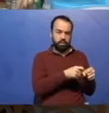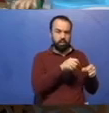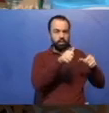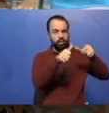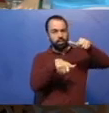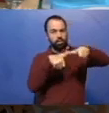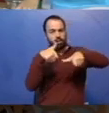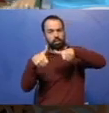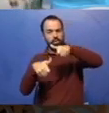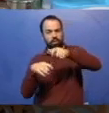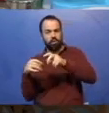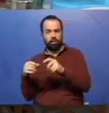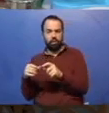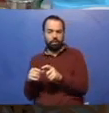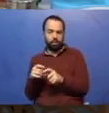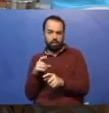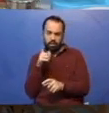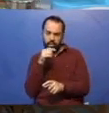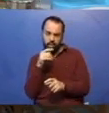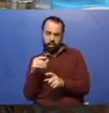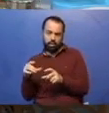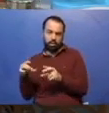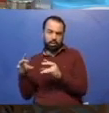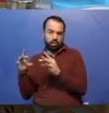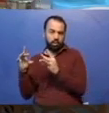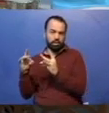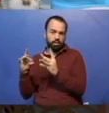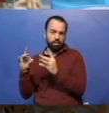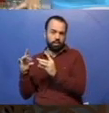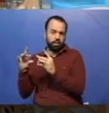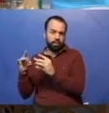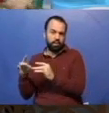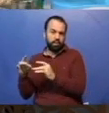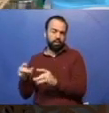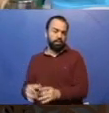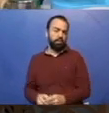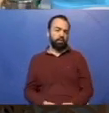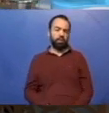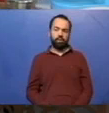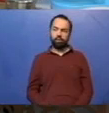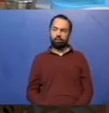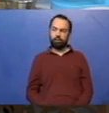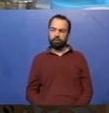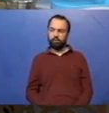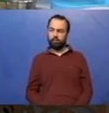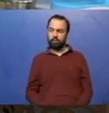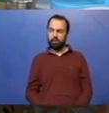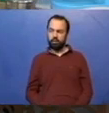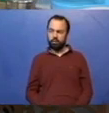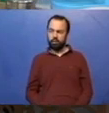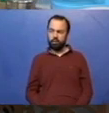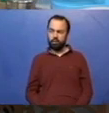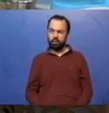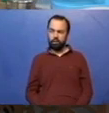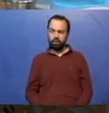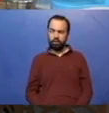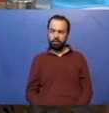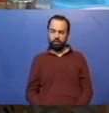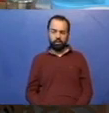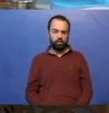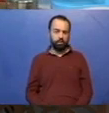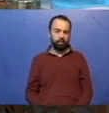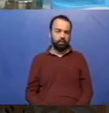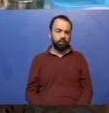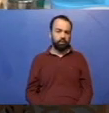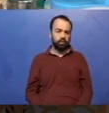O gelo se transformou em água no estado líquido.